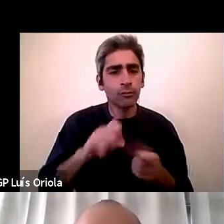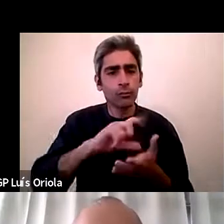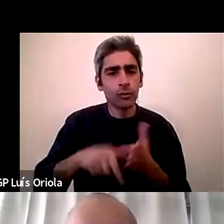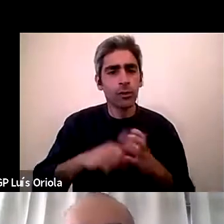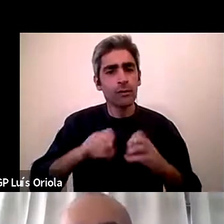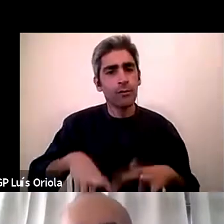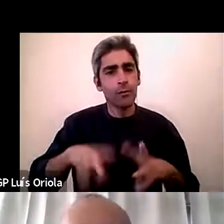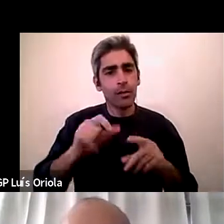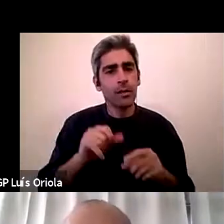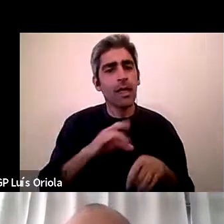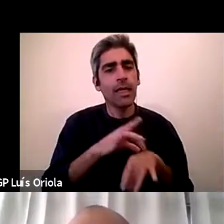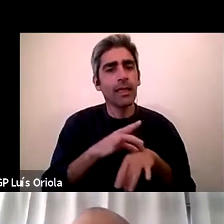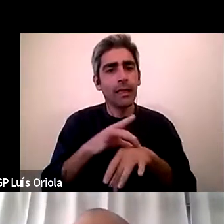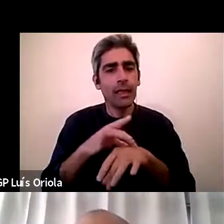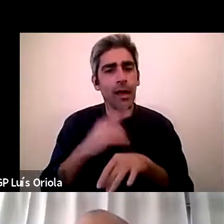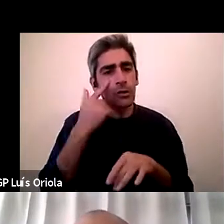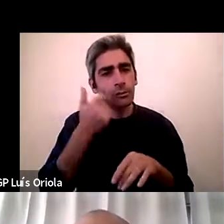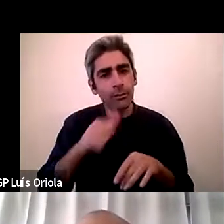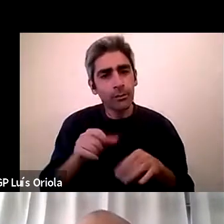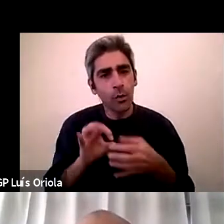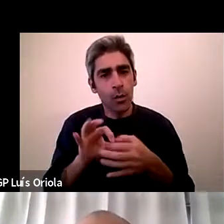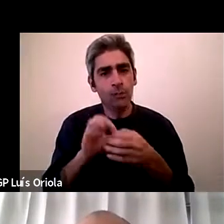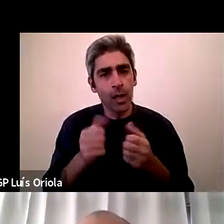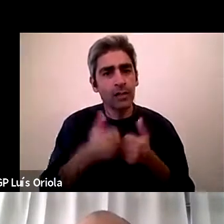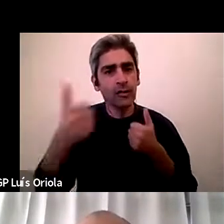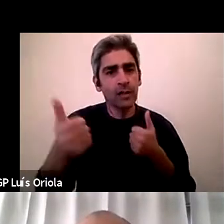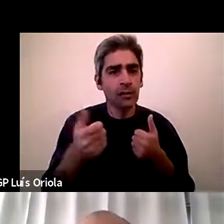do Guia da Experimentação e Colaboração à Distância?